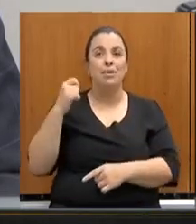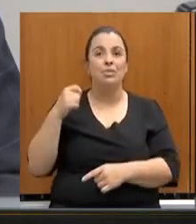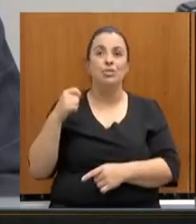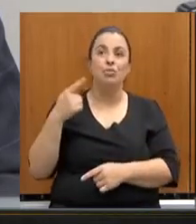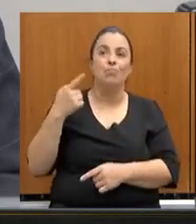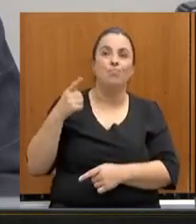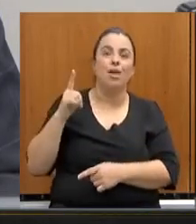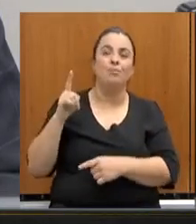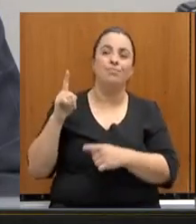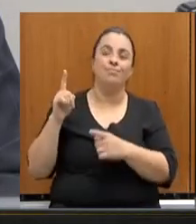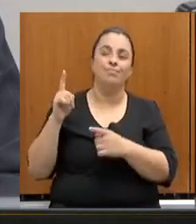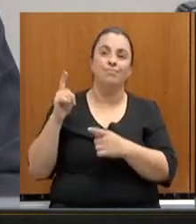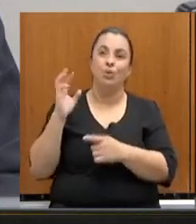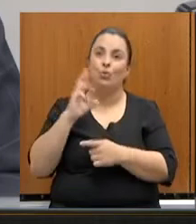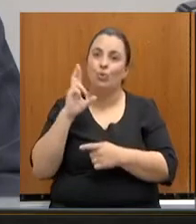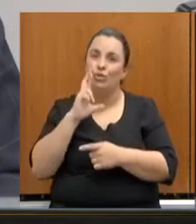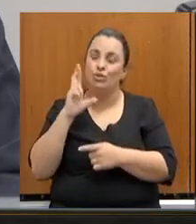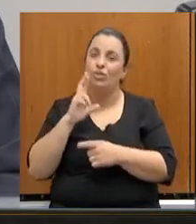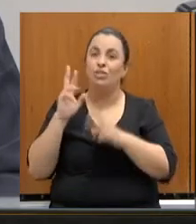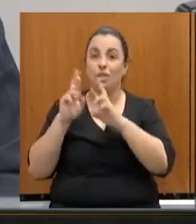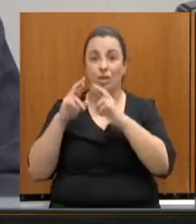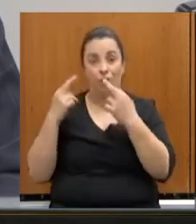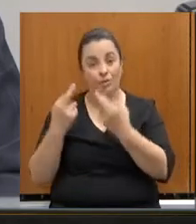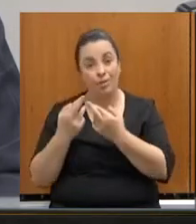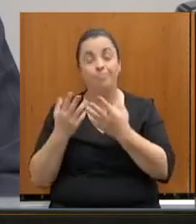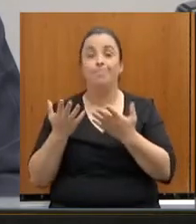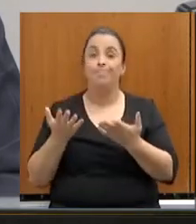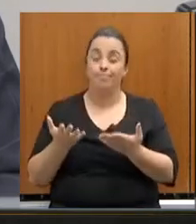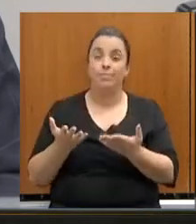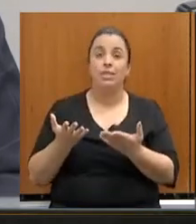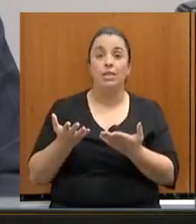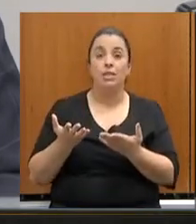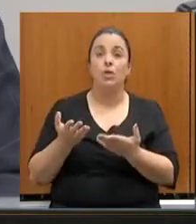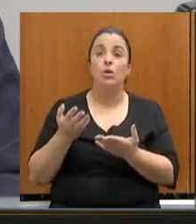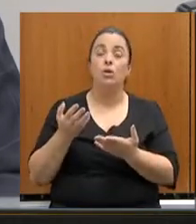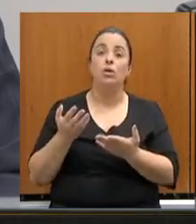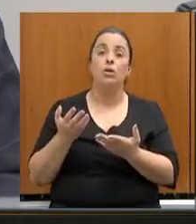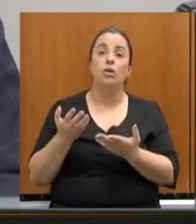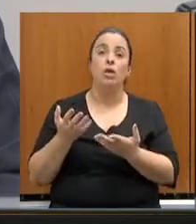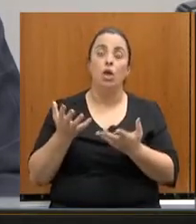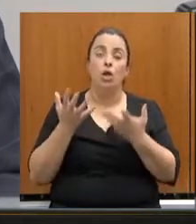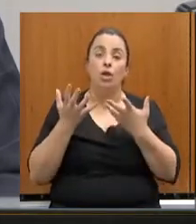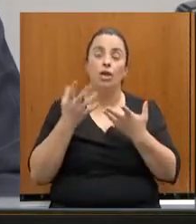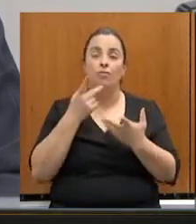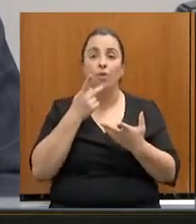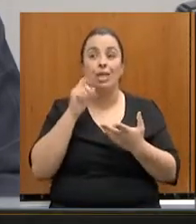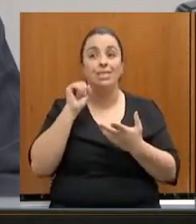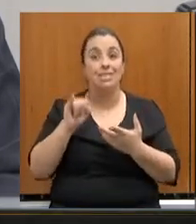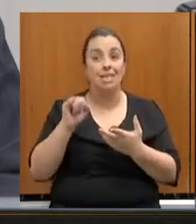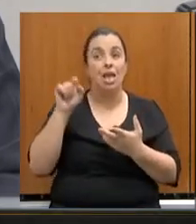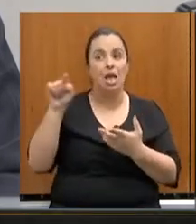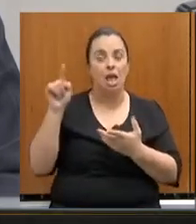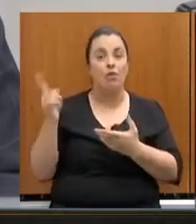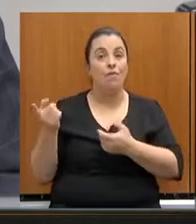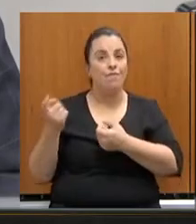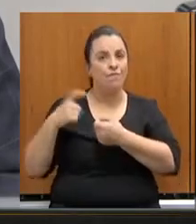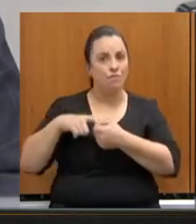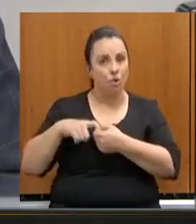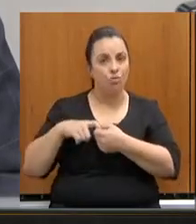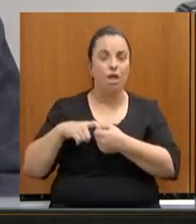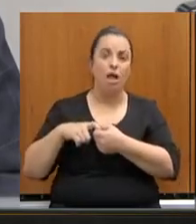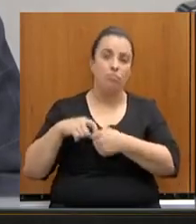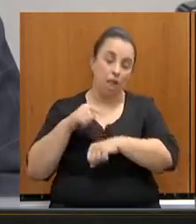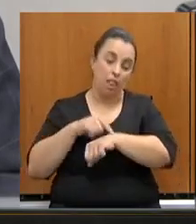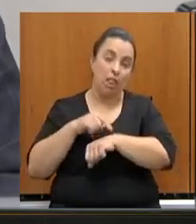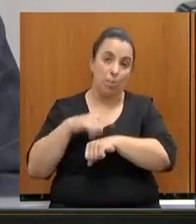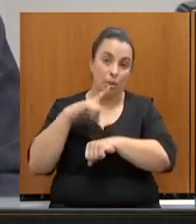neste momento mas eu queria deixar condicionado aqui os deputados que caso o deputado Inácio Franco volte